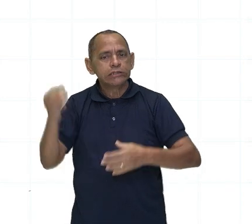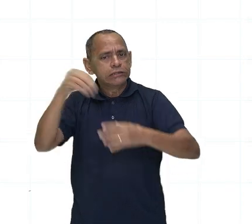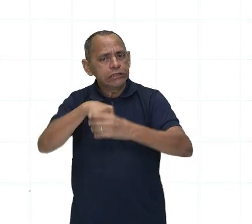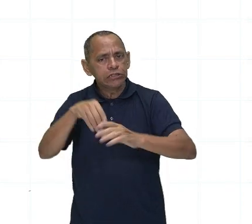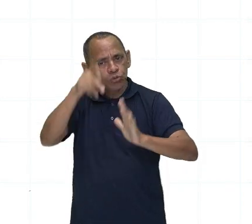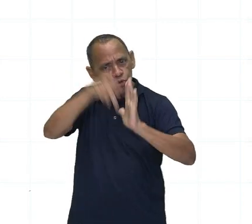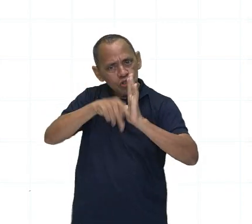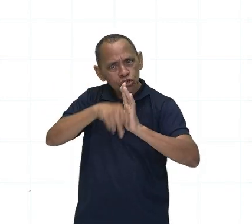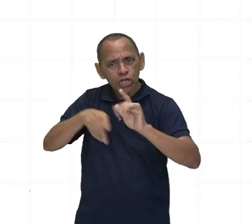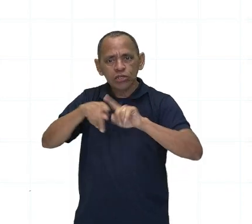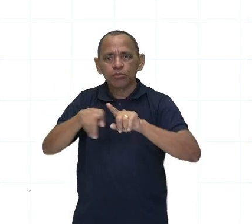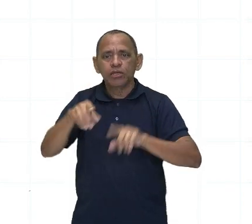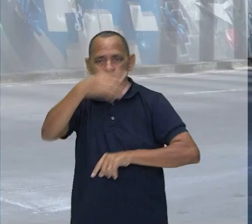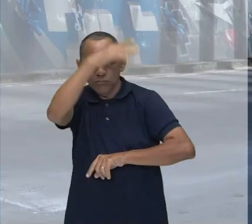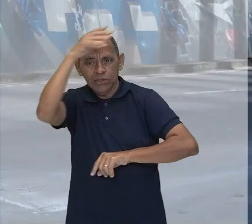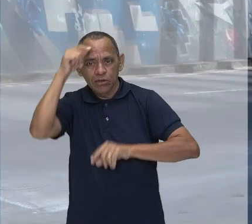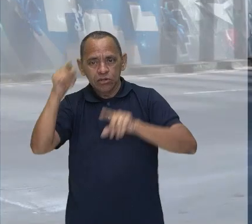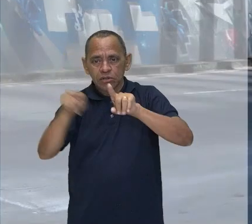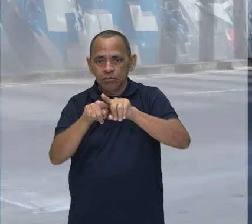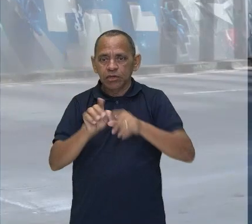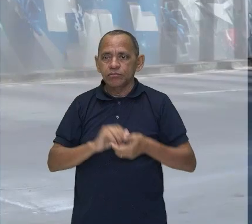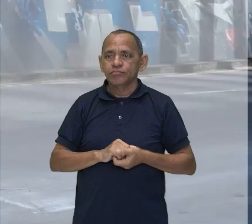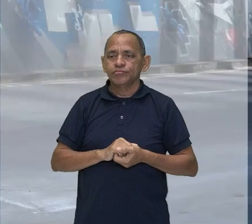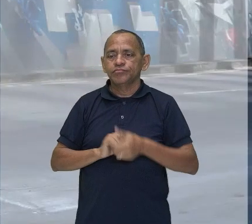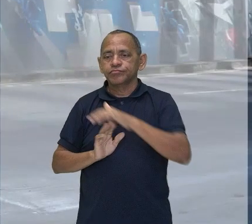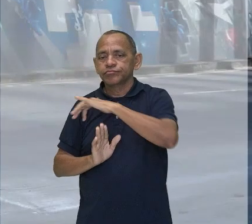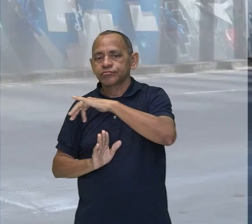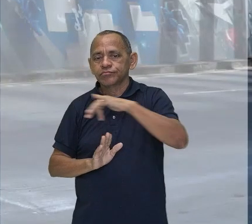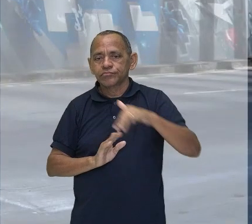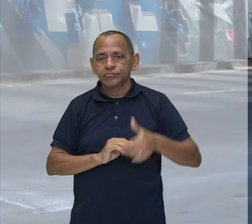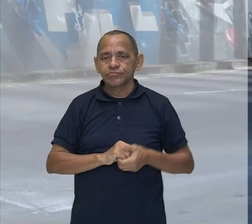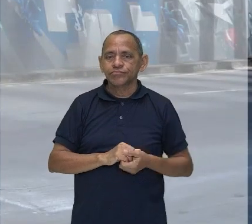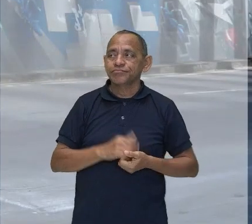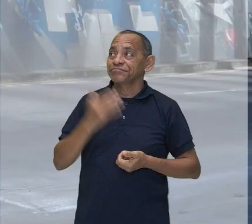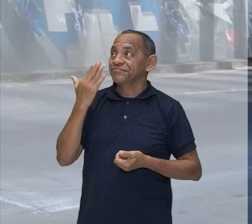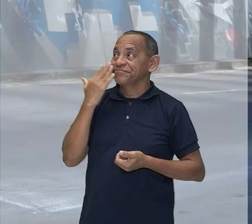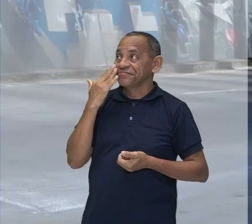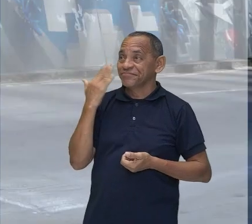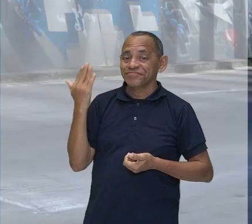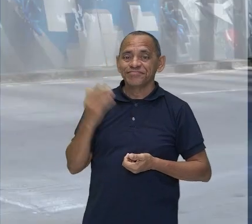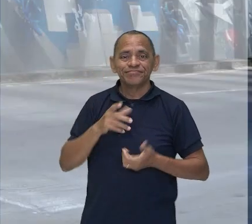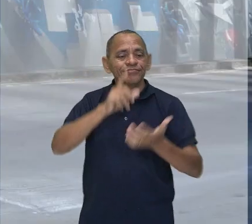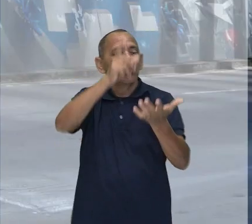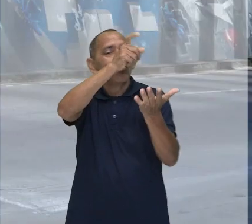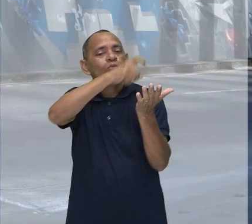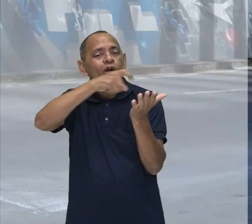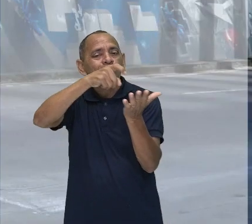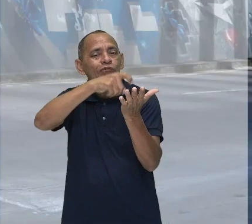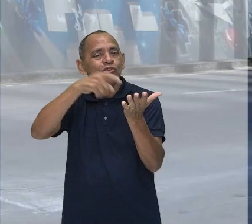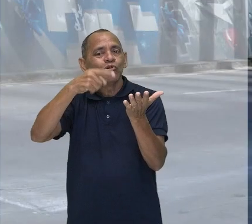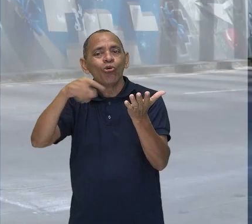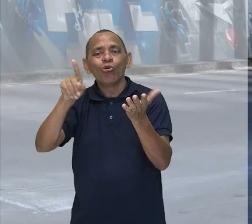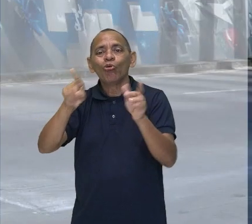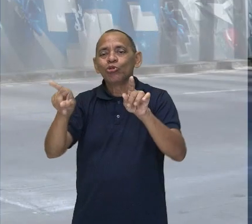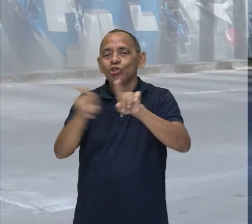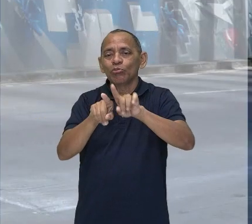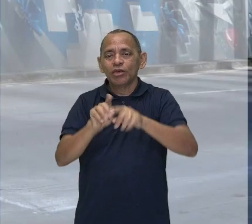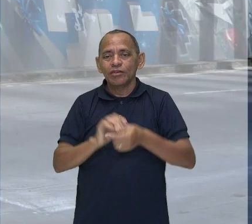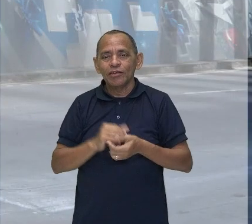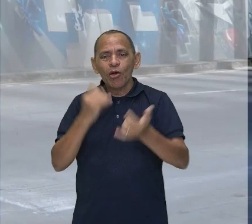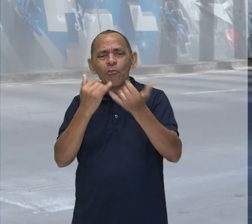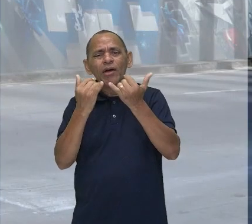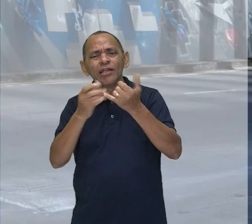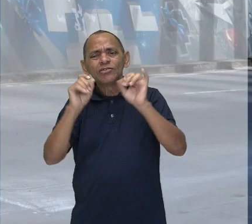tá? Outro grafite. Vejam só, ó, o que a gente pode ver? Não parece assim será